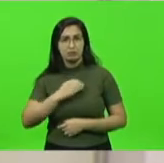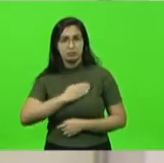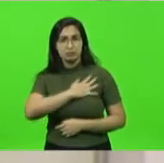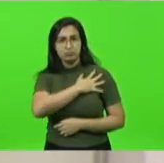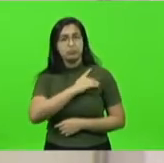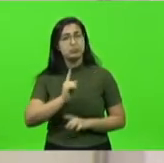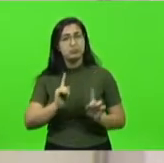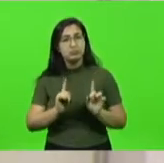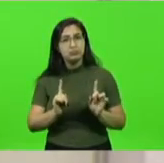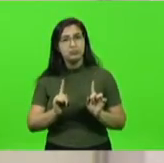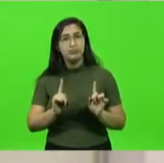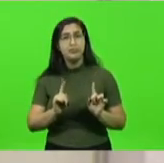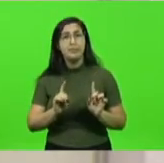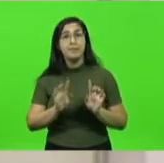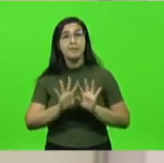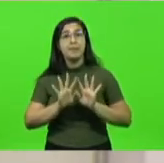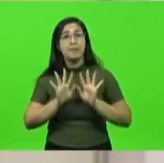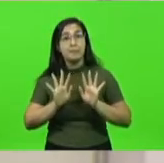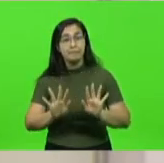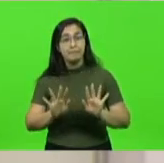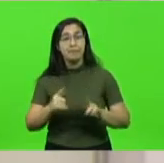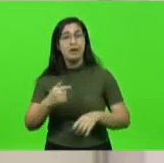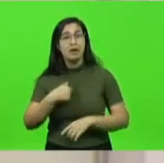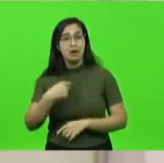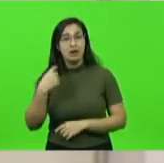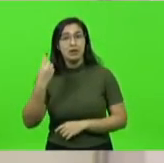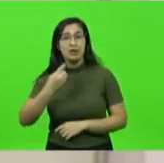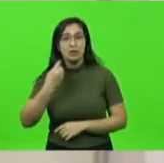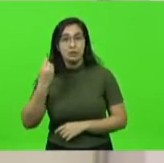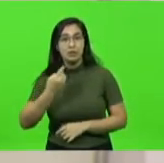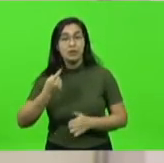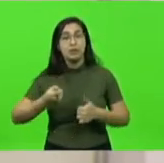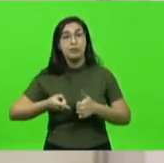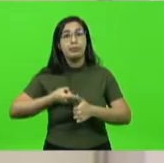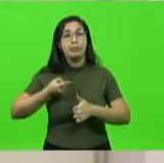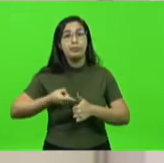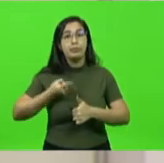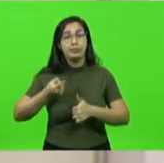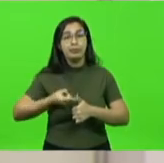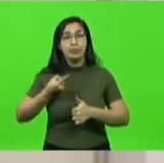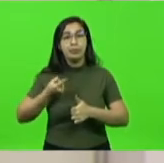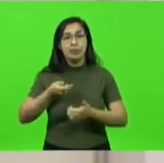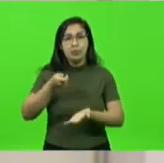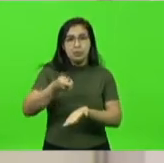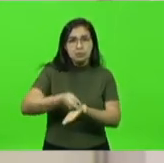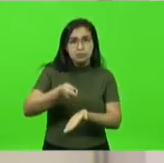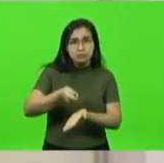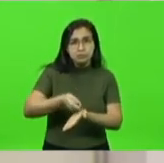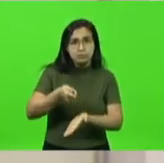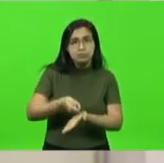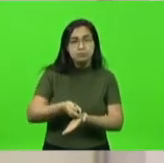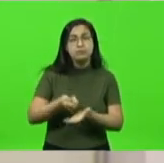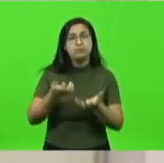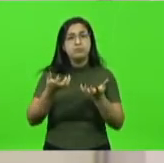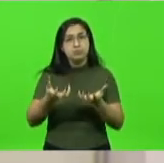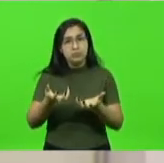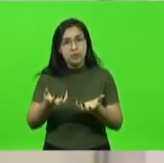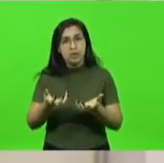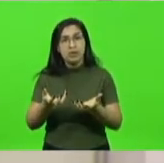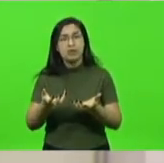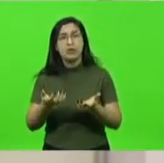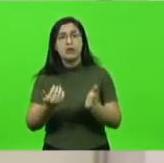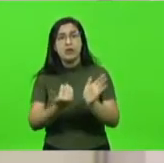ter sido um dos deputados que, por primeiro, cobrou a reposição inflacionária